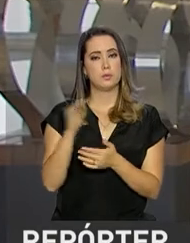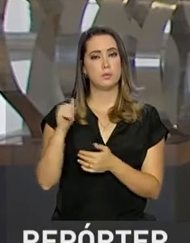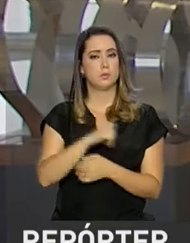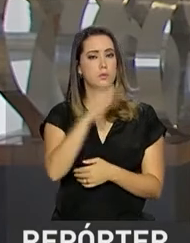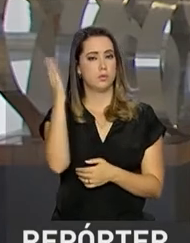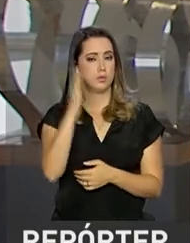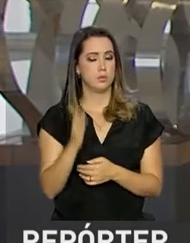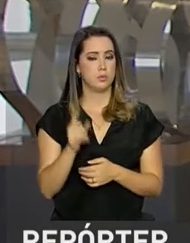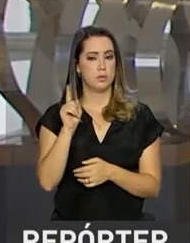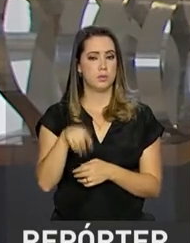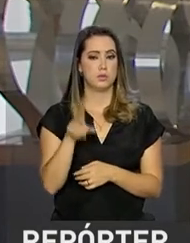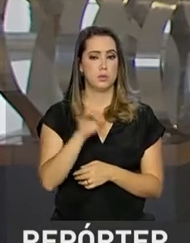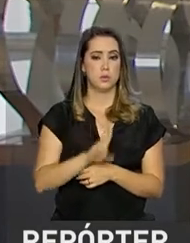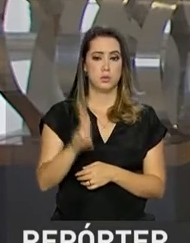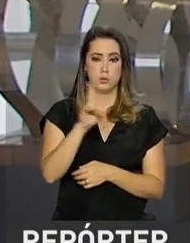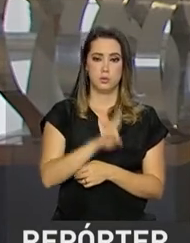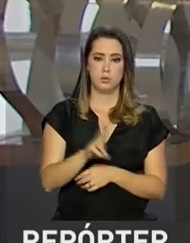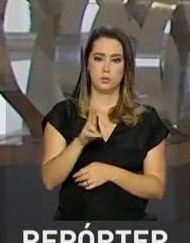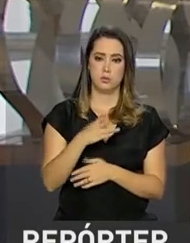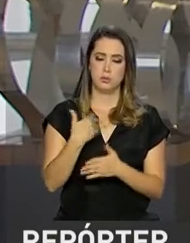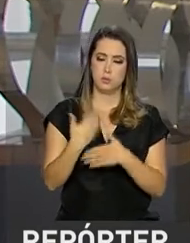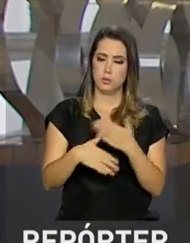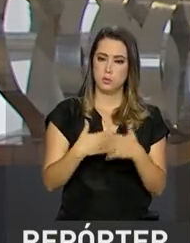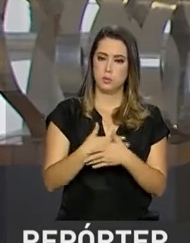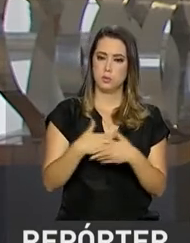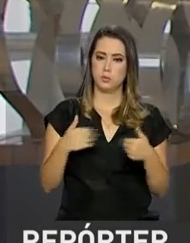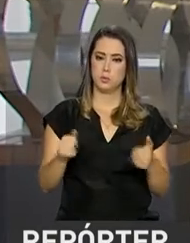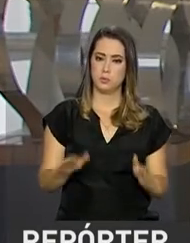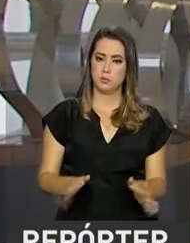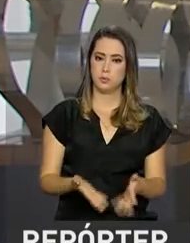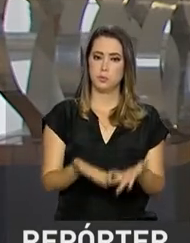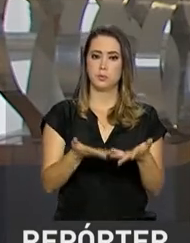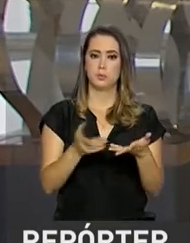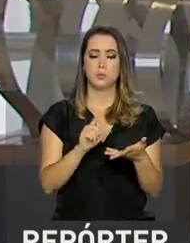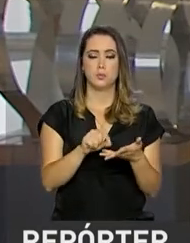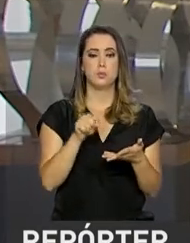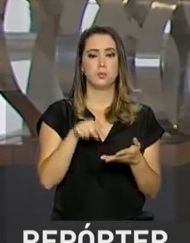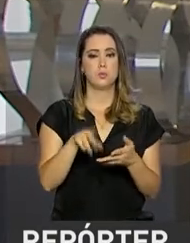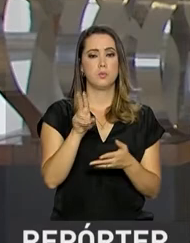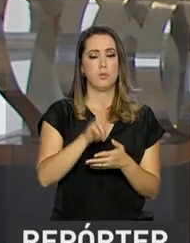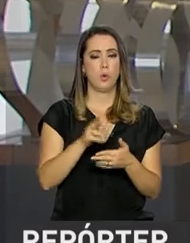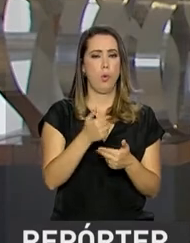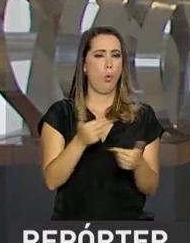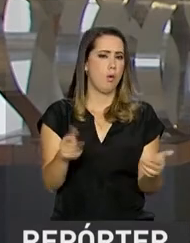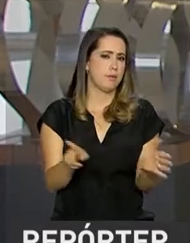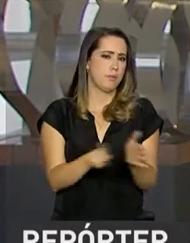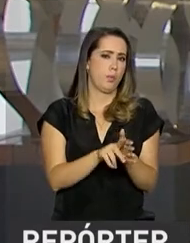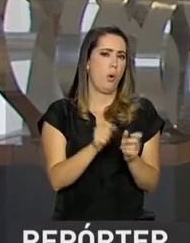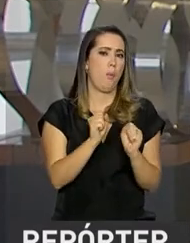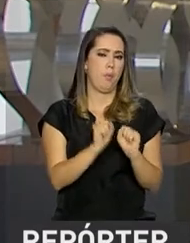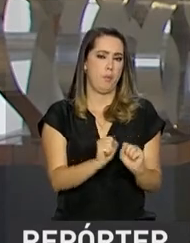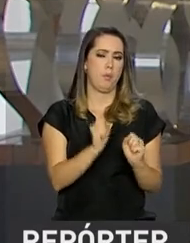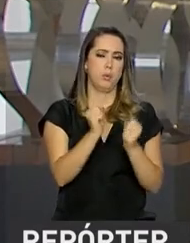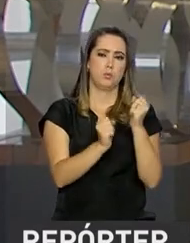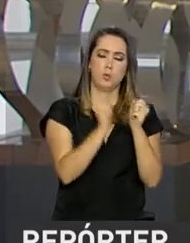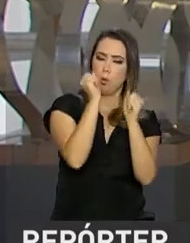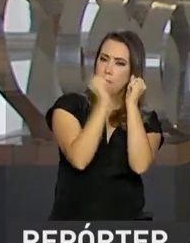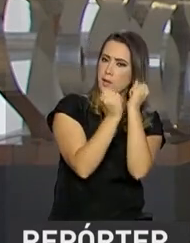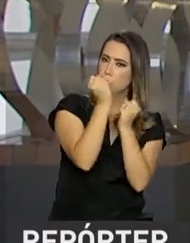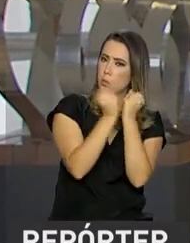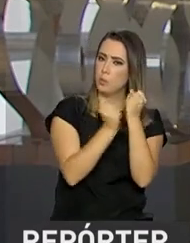são utilizados para dinamizar a produção ou seja são máquinas e equipamentos de alta tecnologia